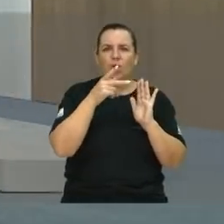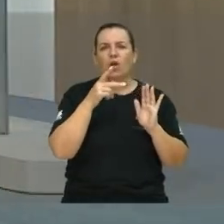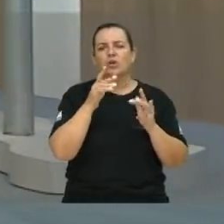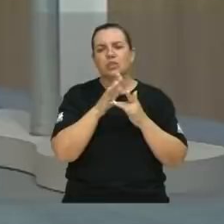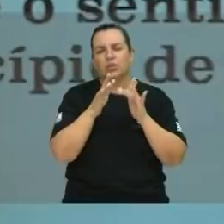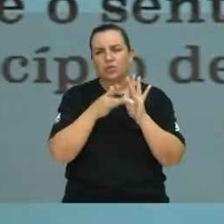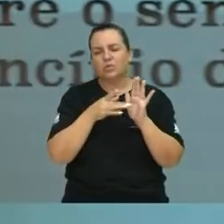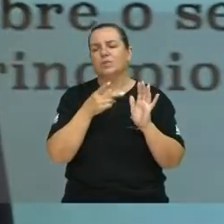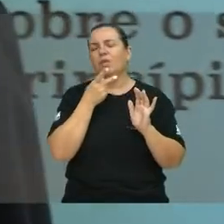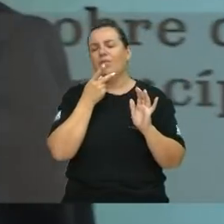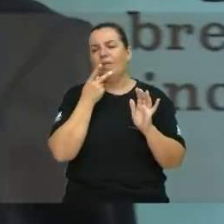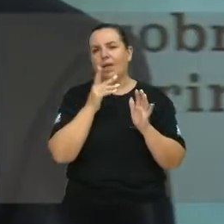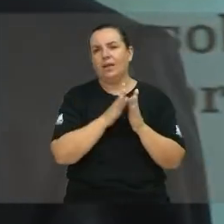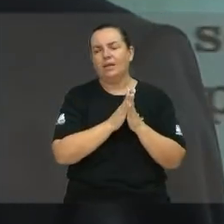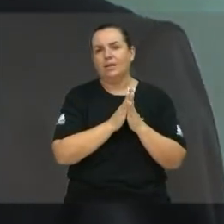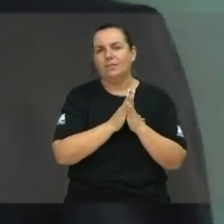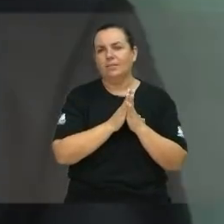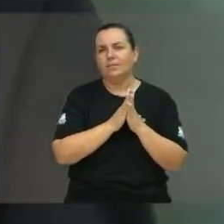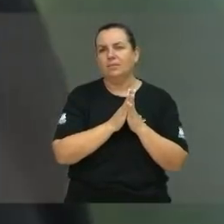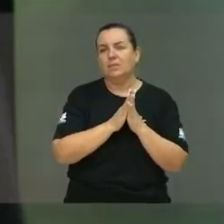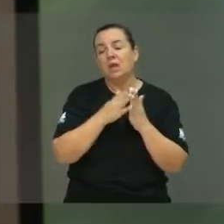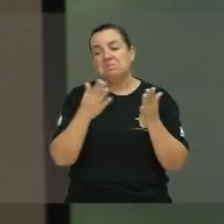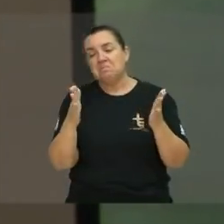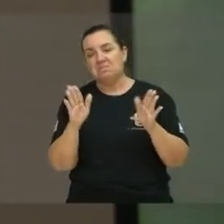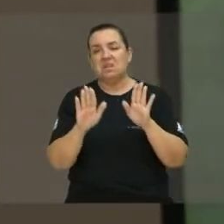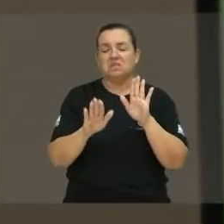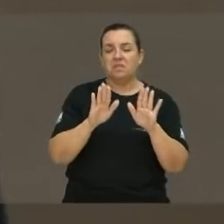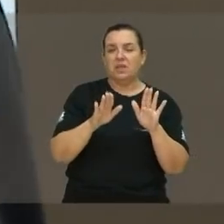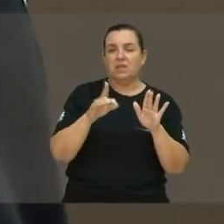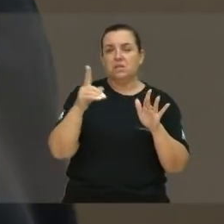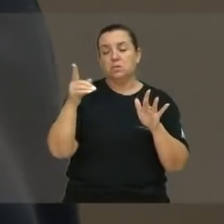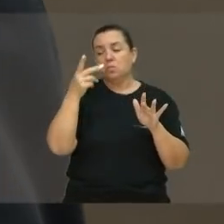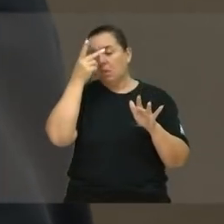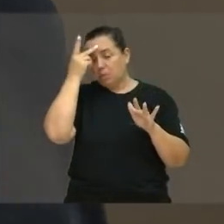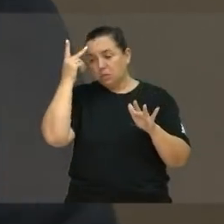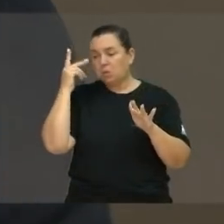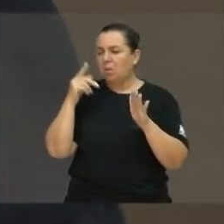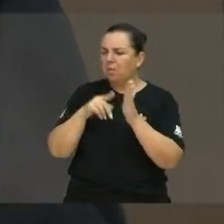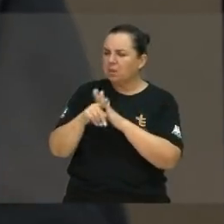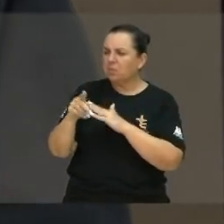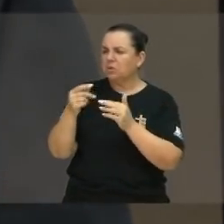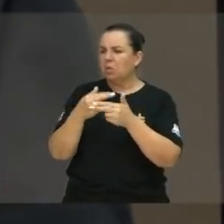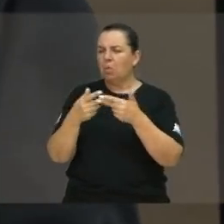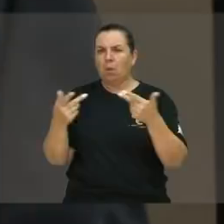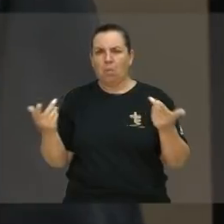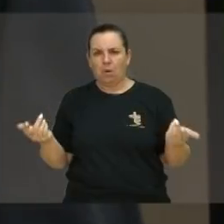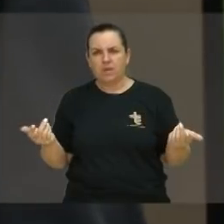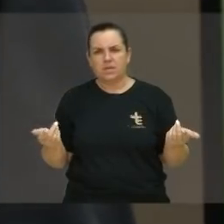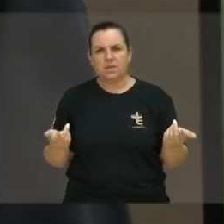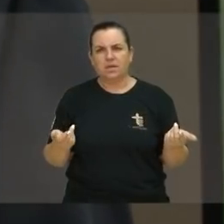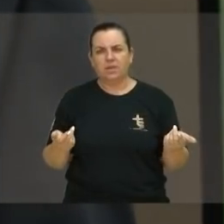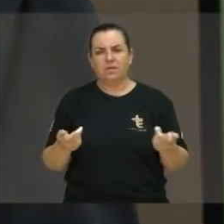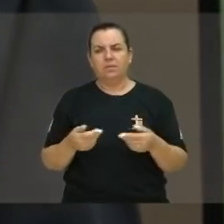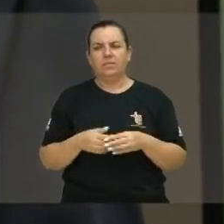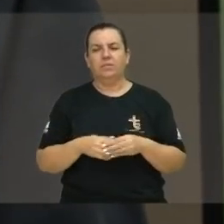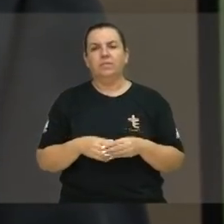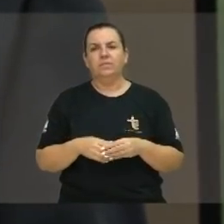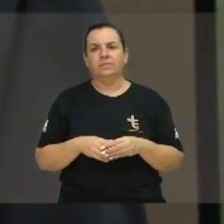falar uma outra vez alguém lhe interrompi para alguma